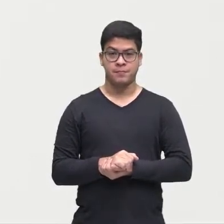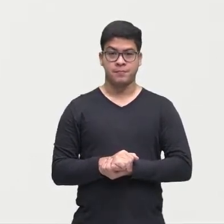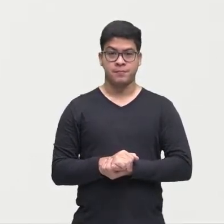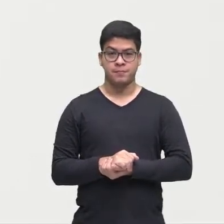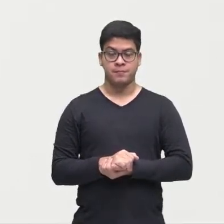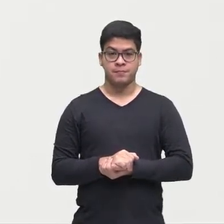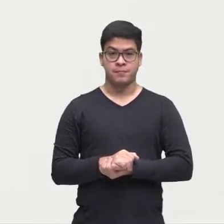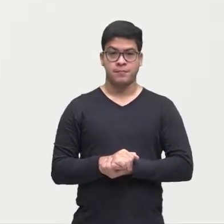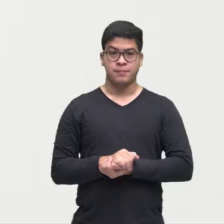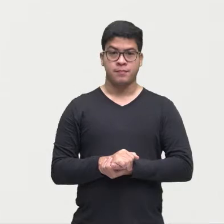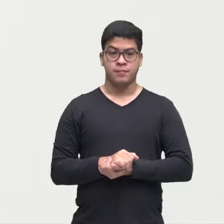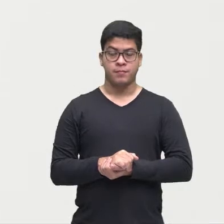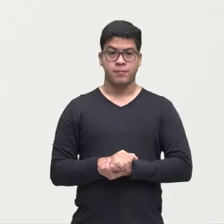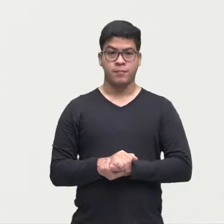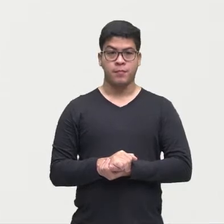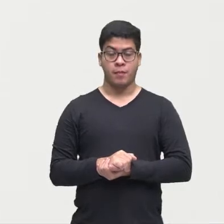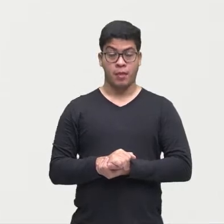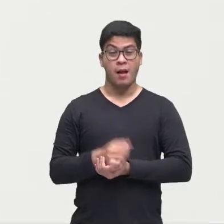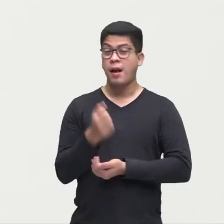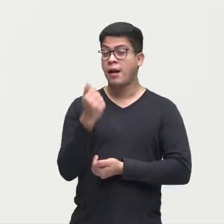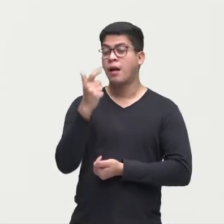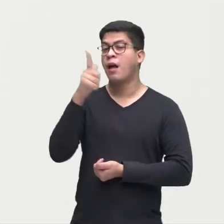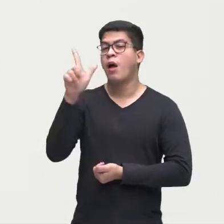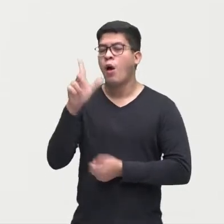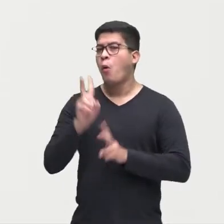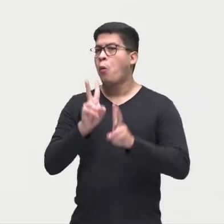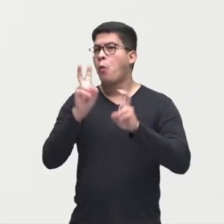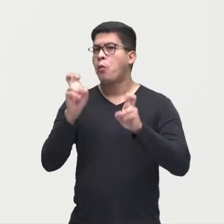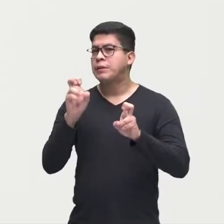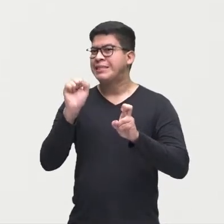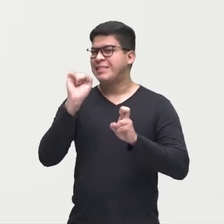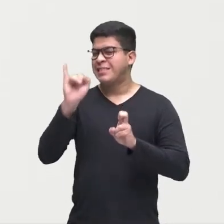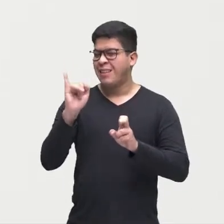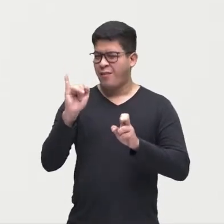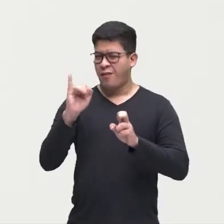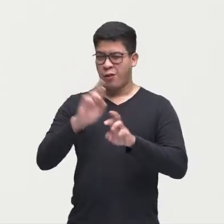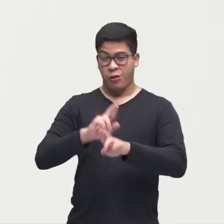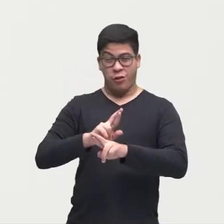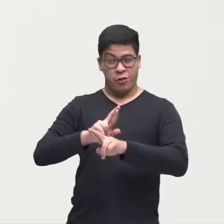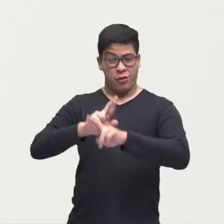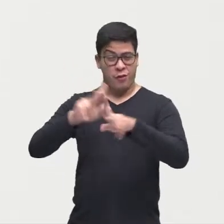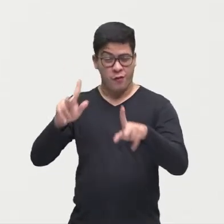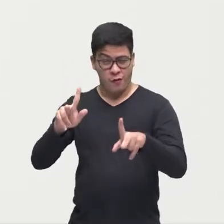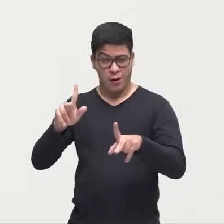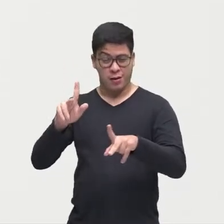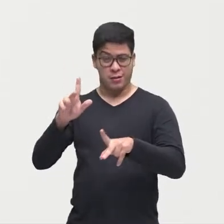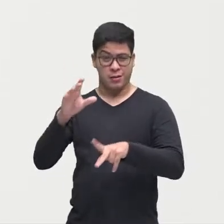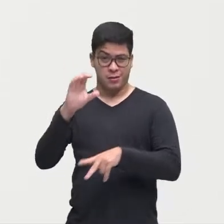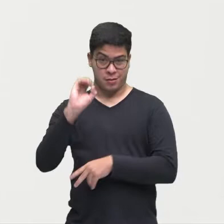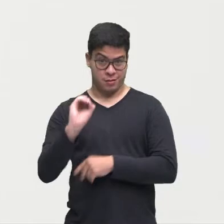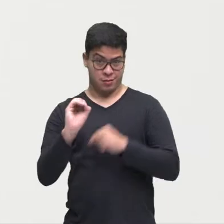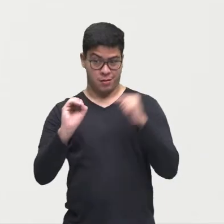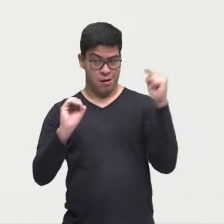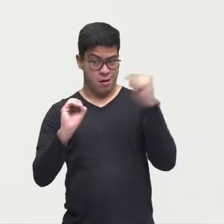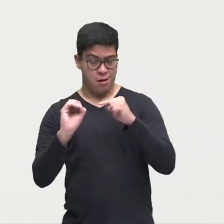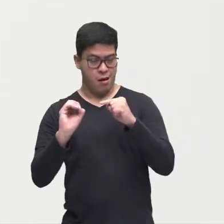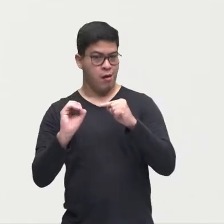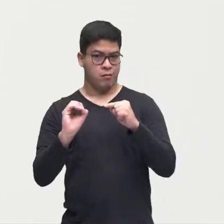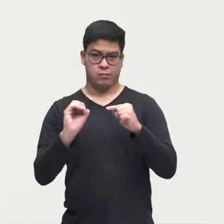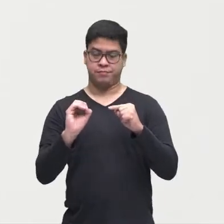Caso contrário, se o resto for diferente de zero, né? Ou seja, se a divisão não for